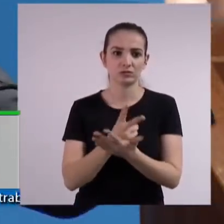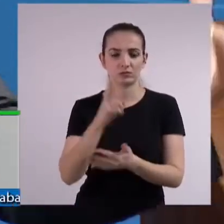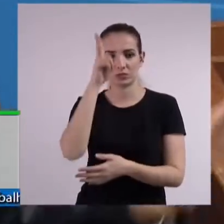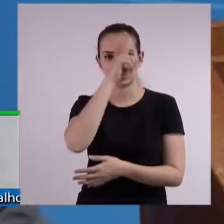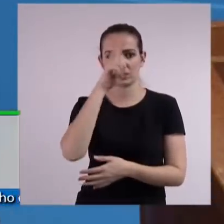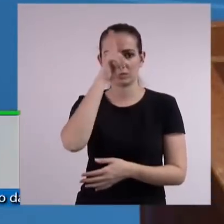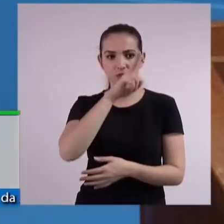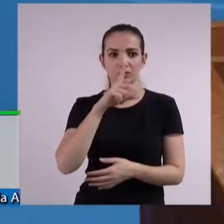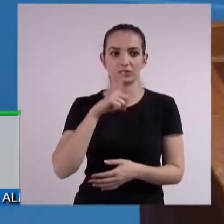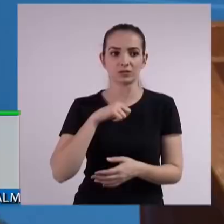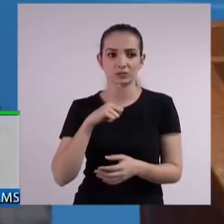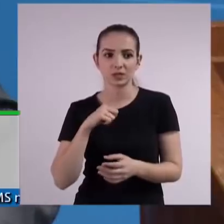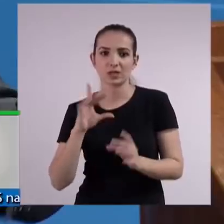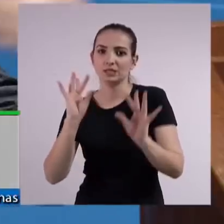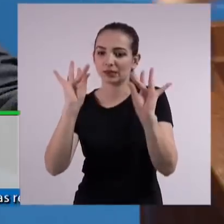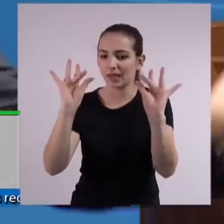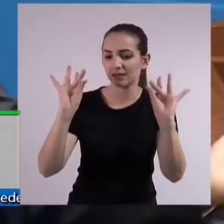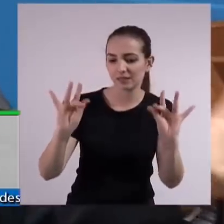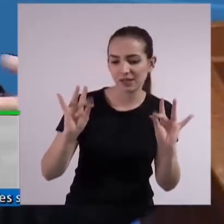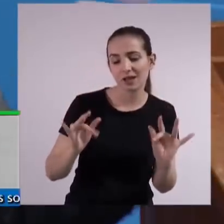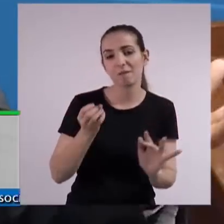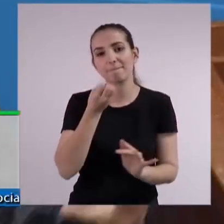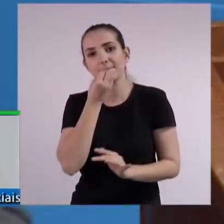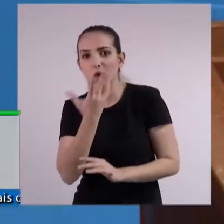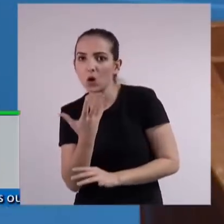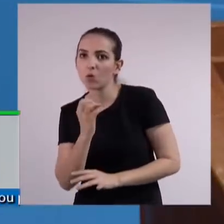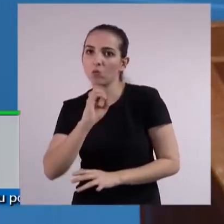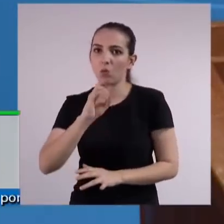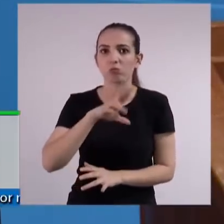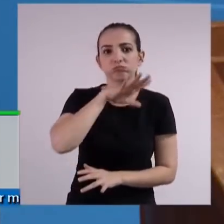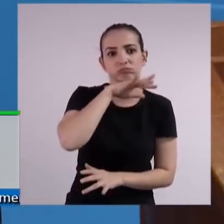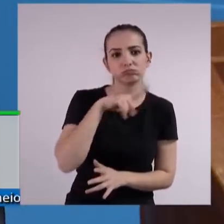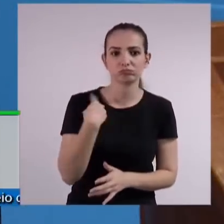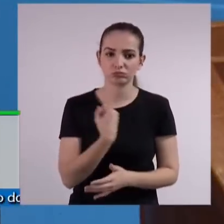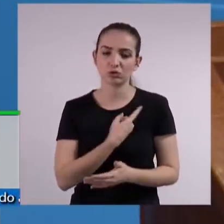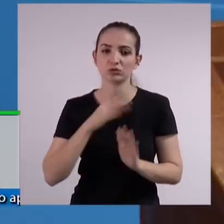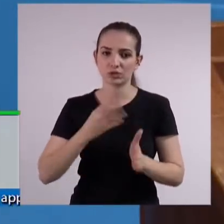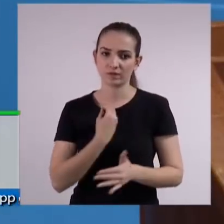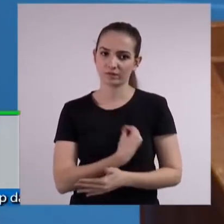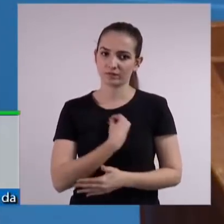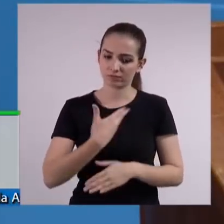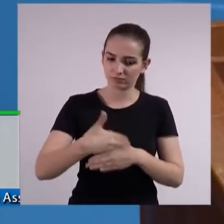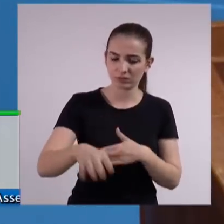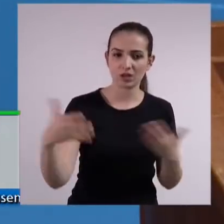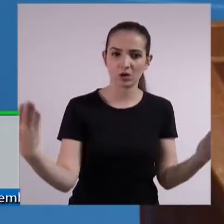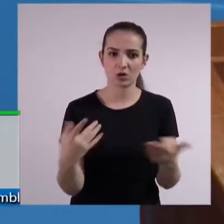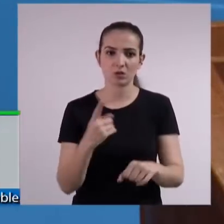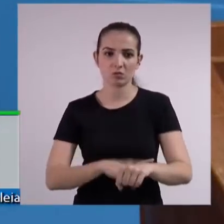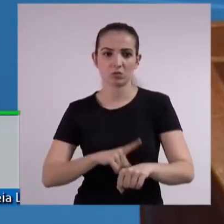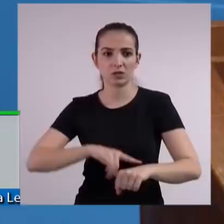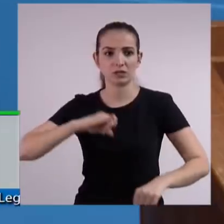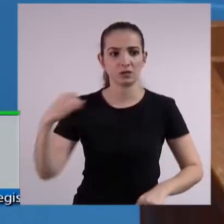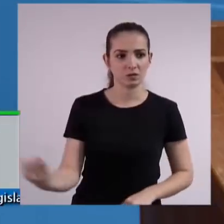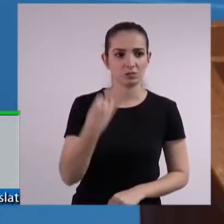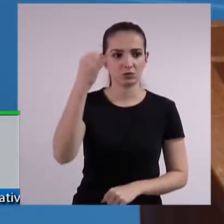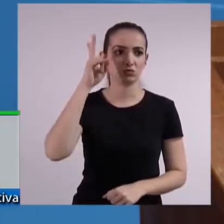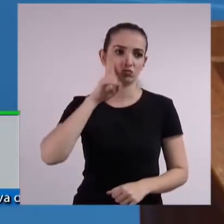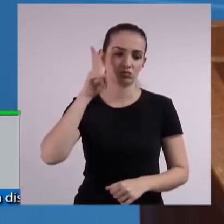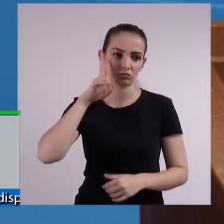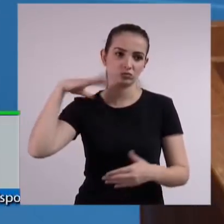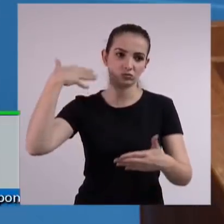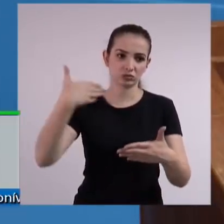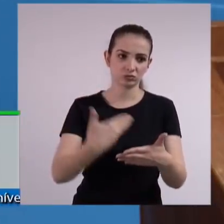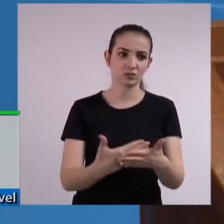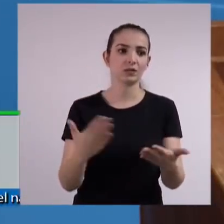de pequenos fragmentos, bons ou ruins, que nós passamos. E este é um momento importante, histórico, e